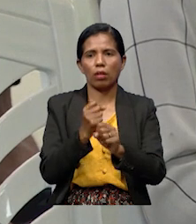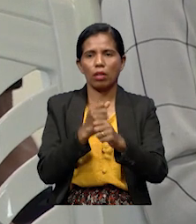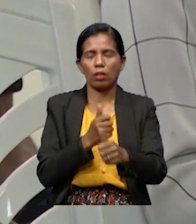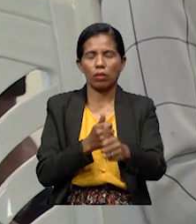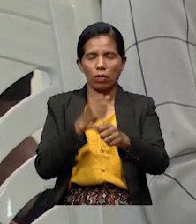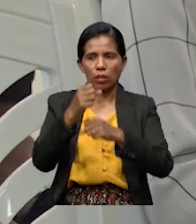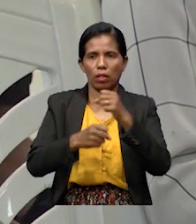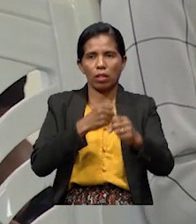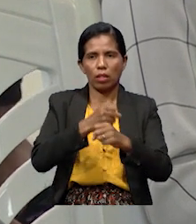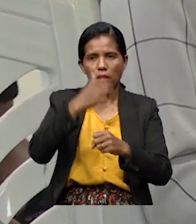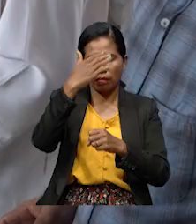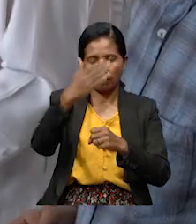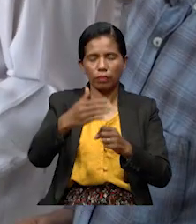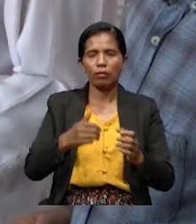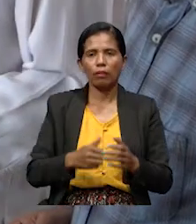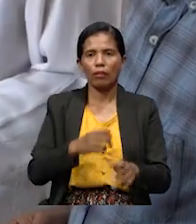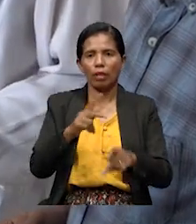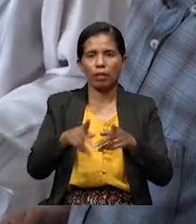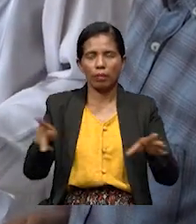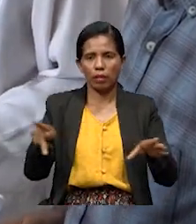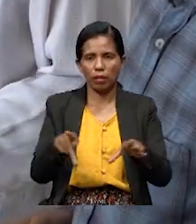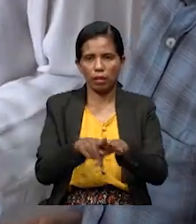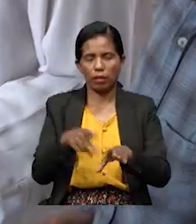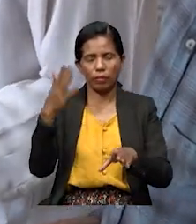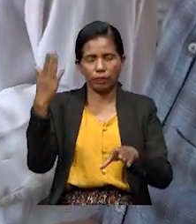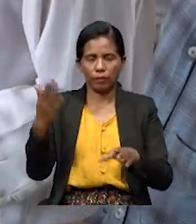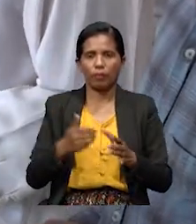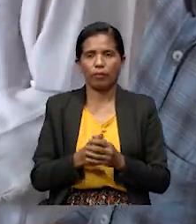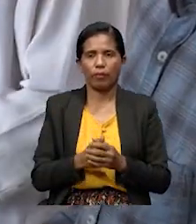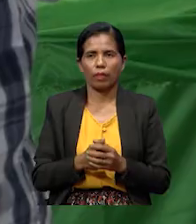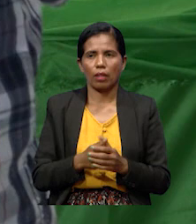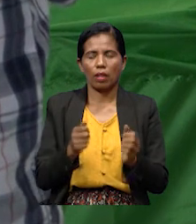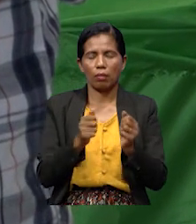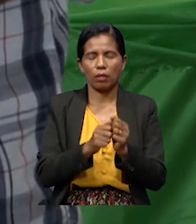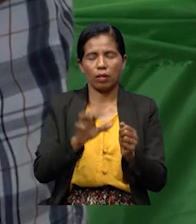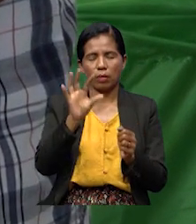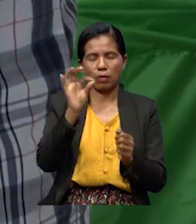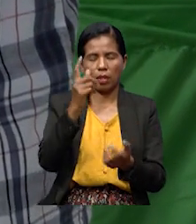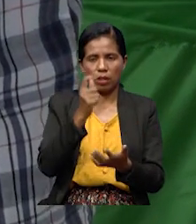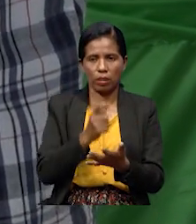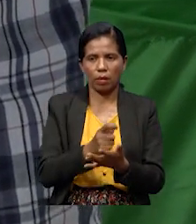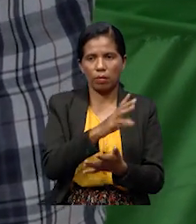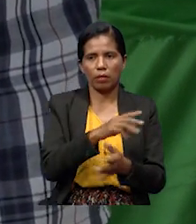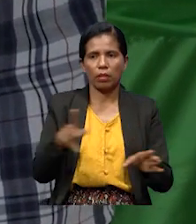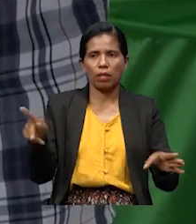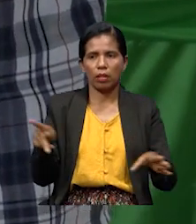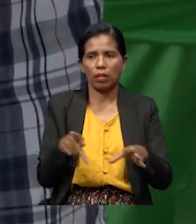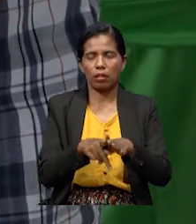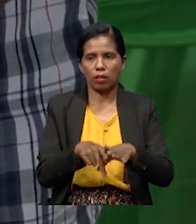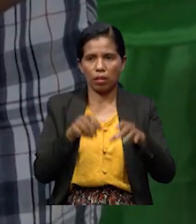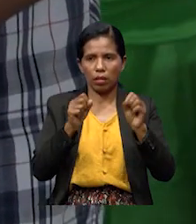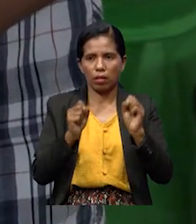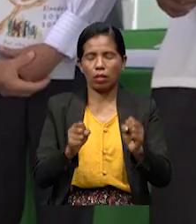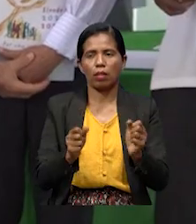tinan oin sarane sira nebe mak partisipa ativa iha sinodo ne kuaze reunsia mai be sira nebe partisipa to sinodo ne